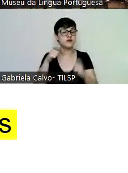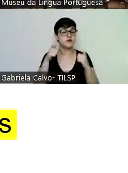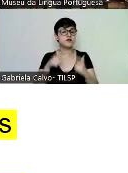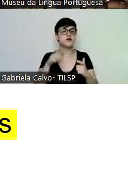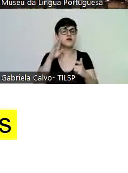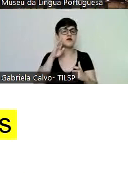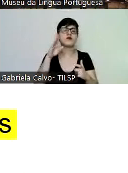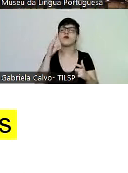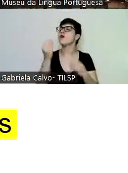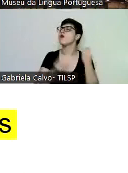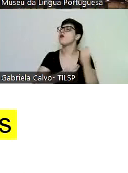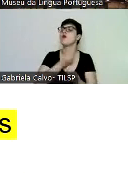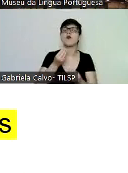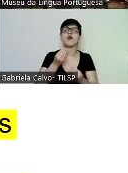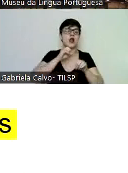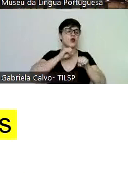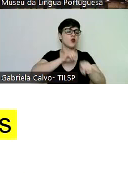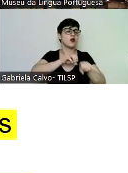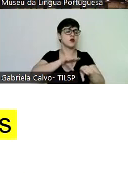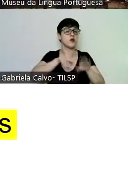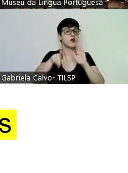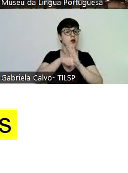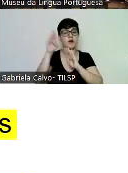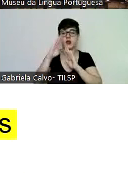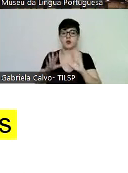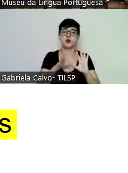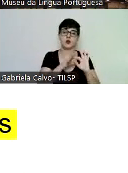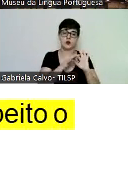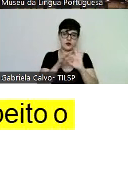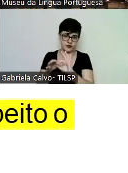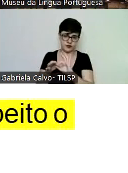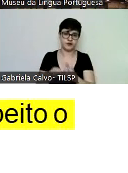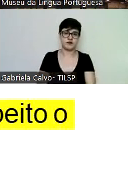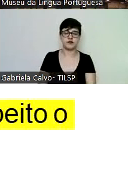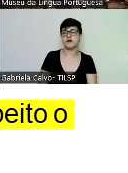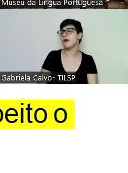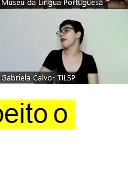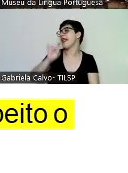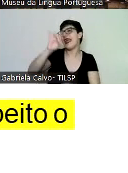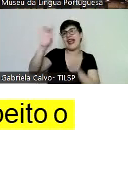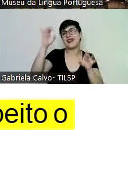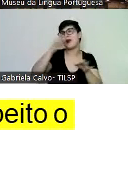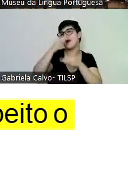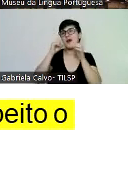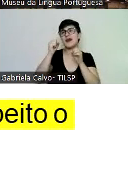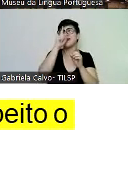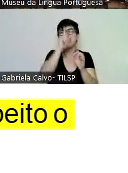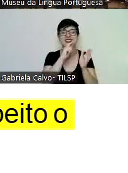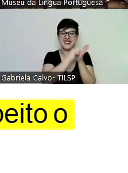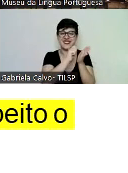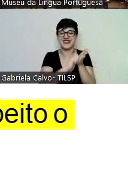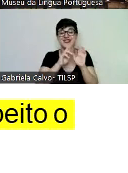se usa educação no contexto brasileiro podemos avançar enfim cada um pode gripar outras coisas mas futuros